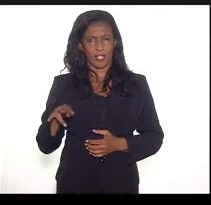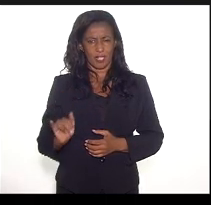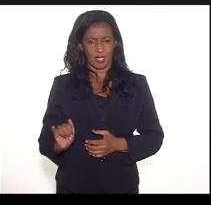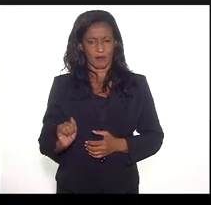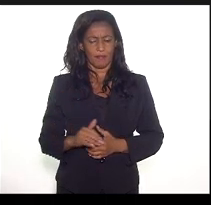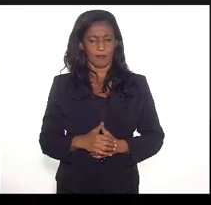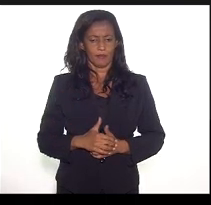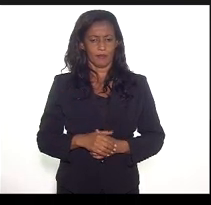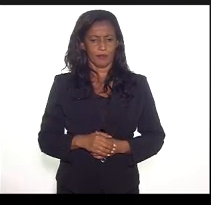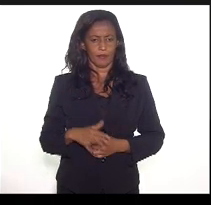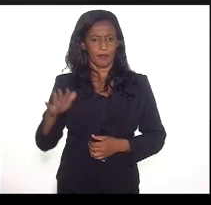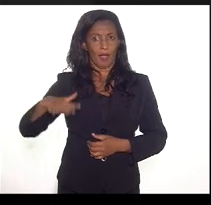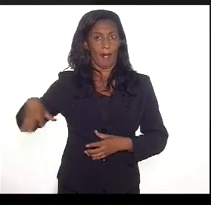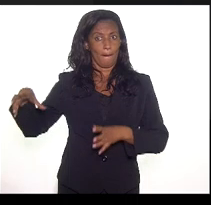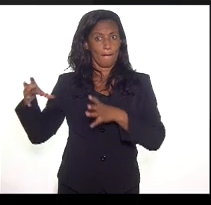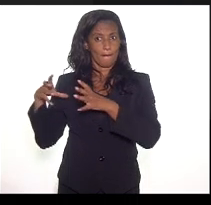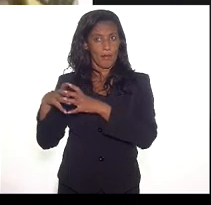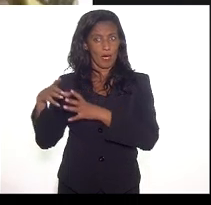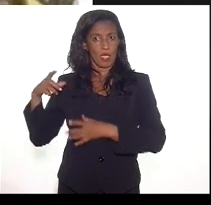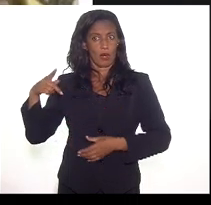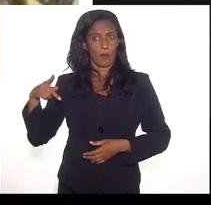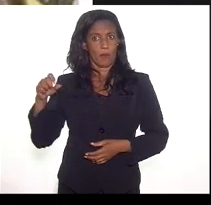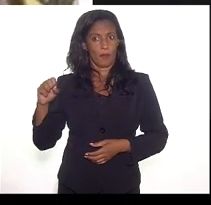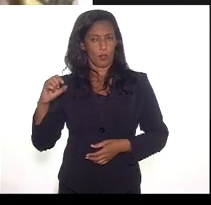do pessoal. Bancada do pessoal, vota sim.